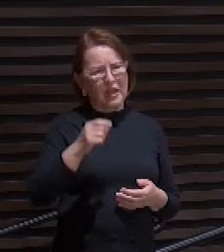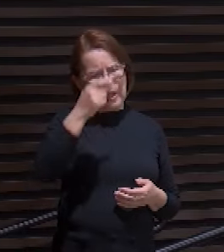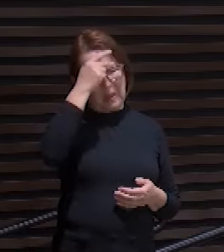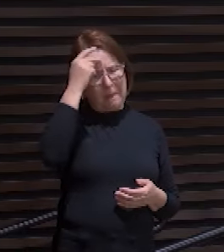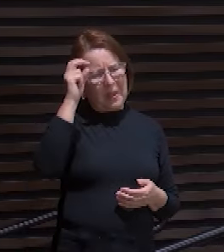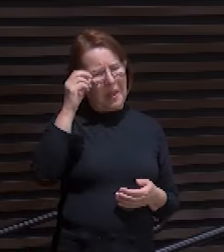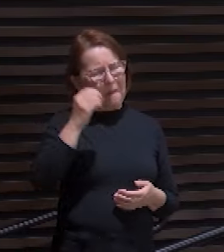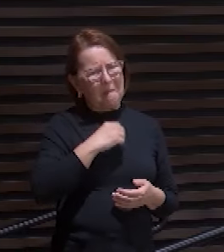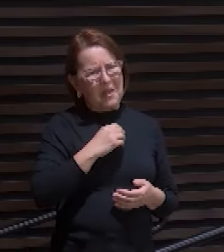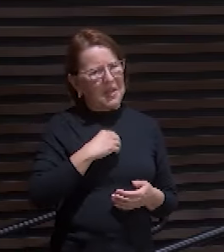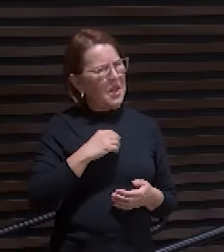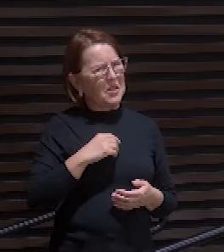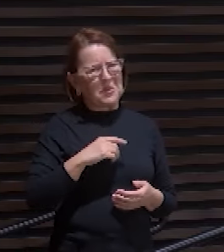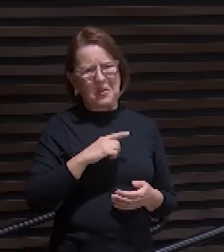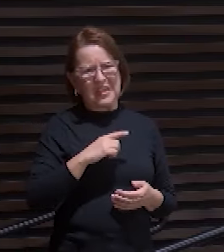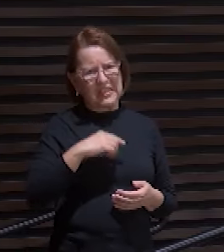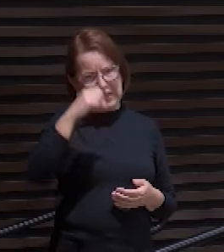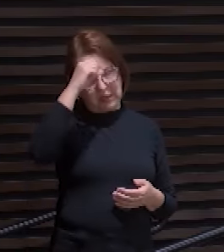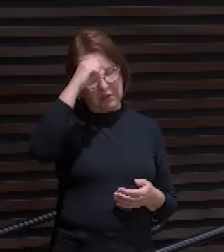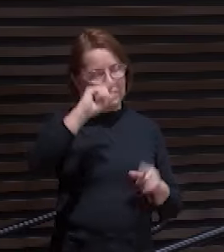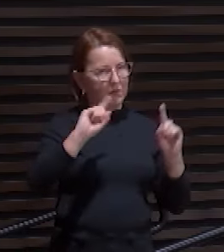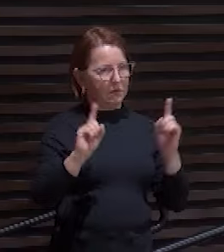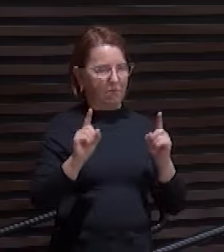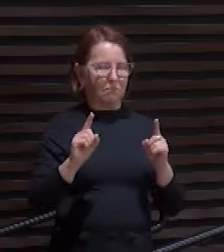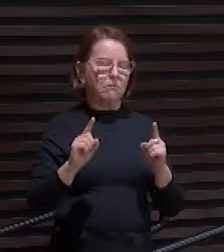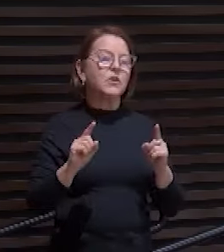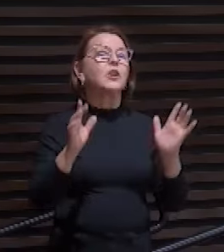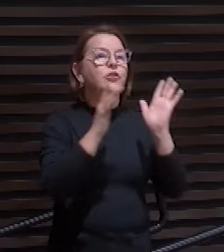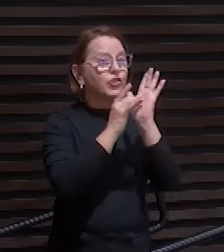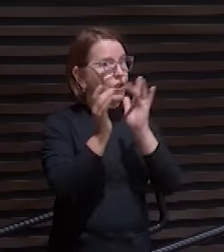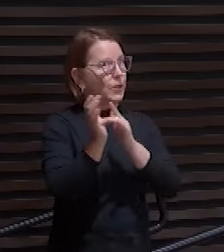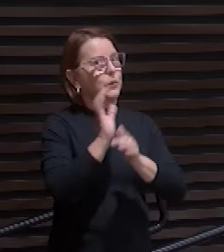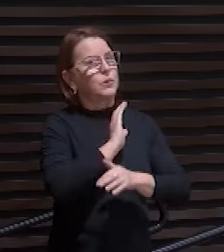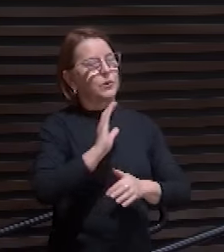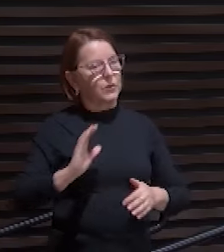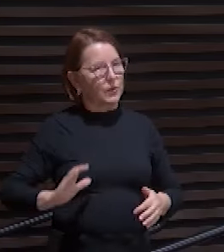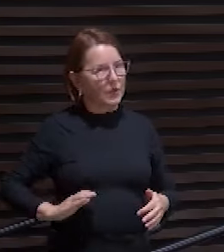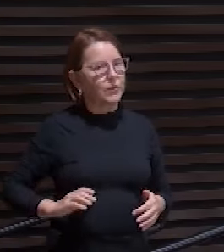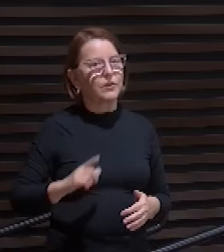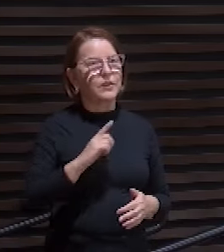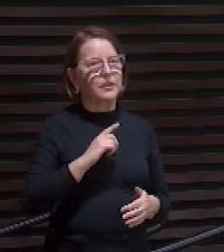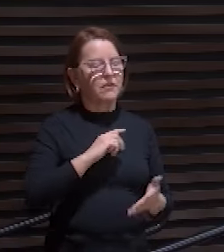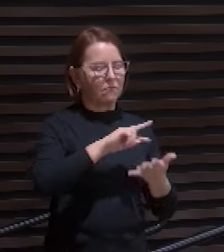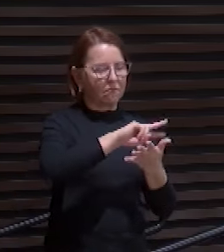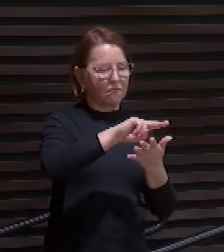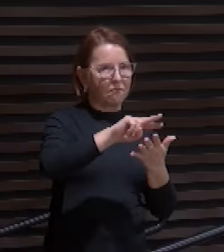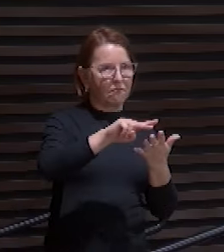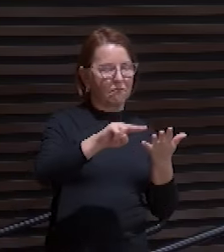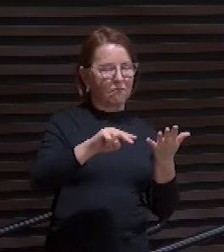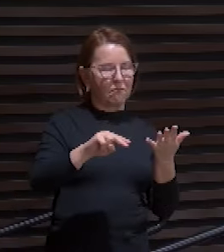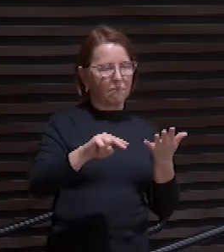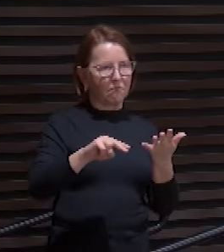estudo passado que Jesus Cristo ele teve vários